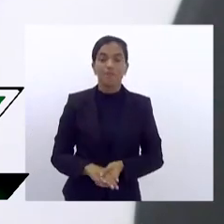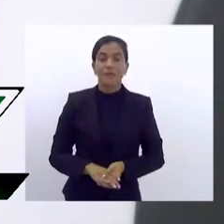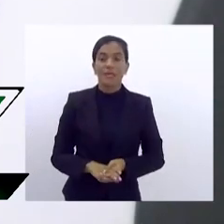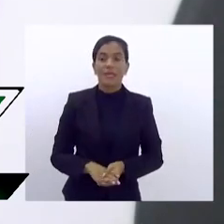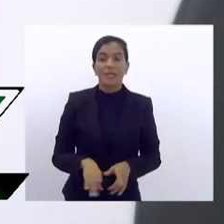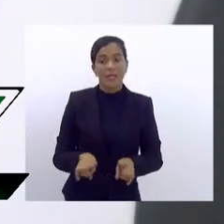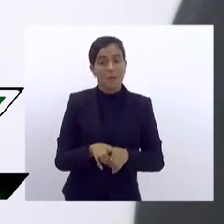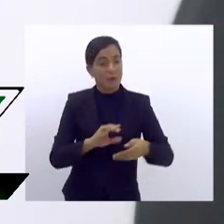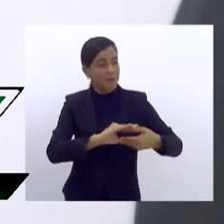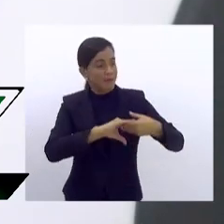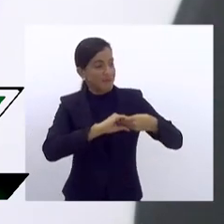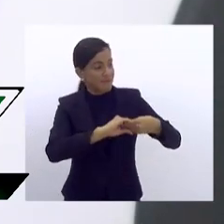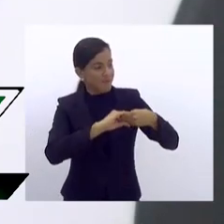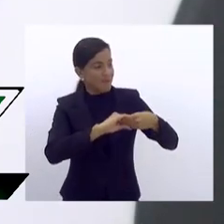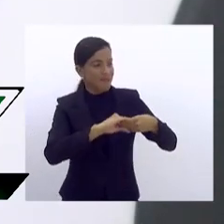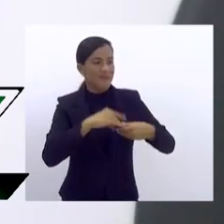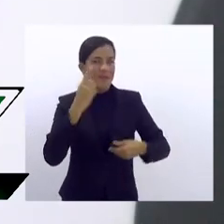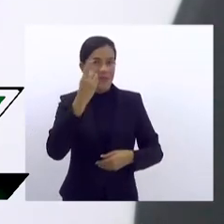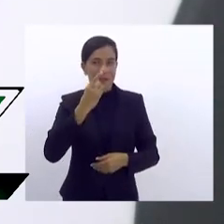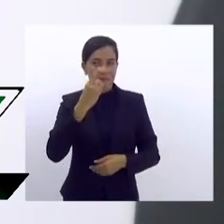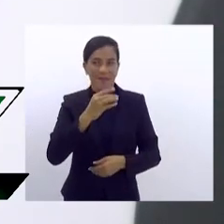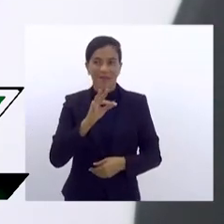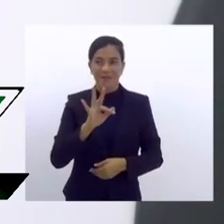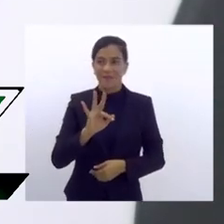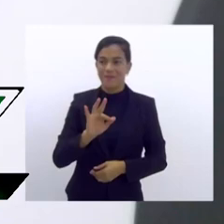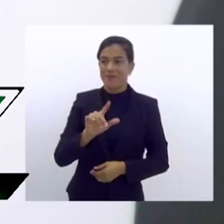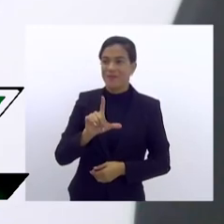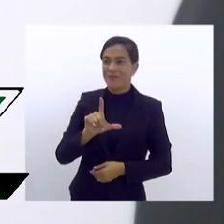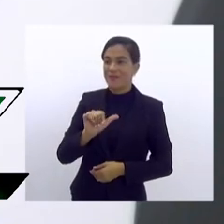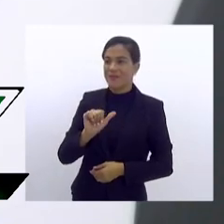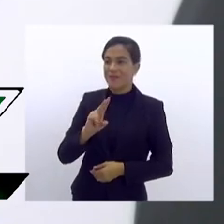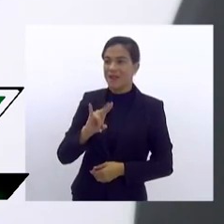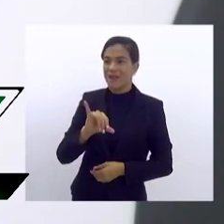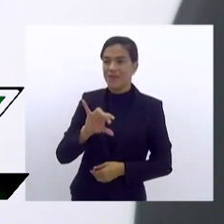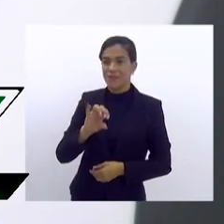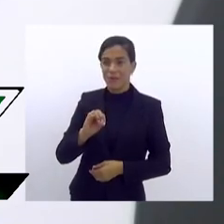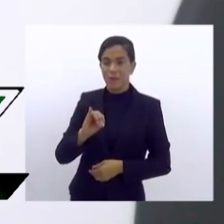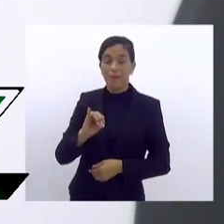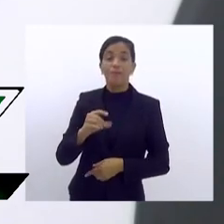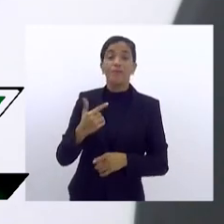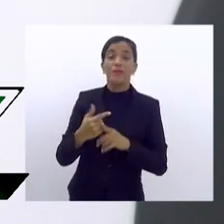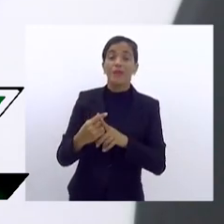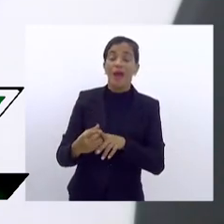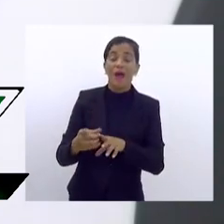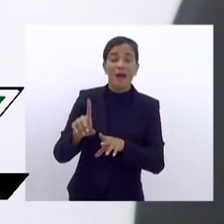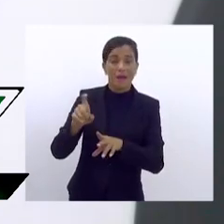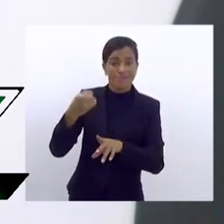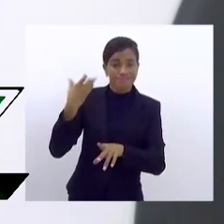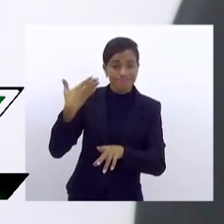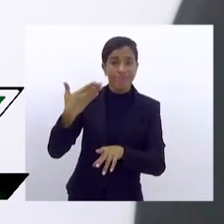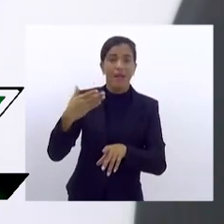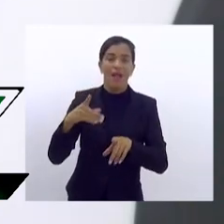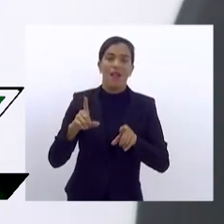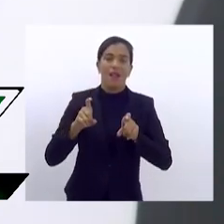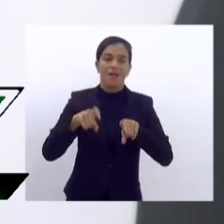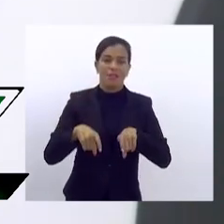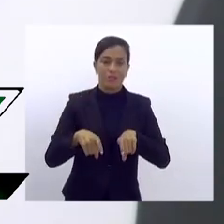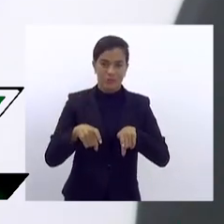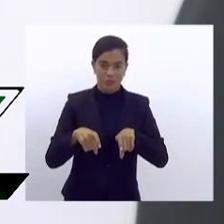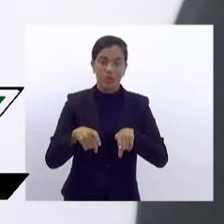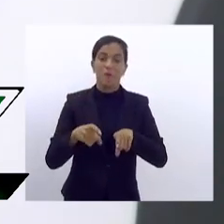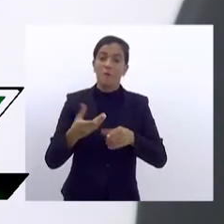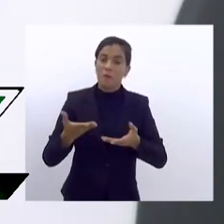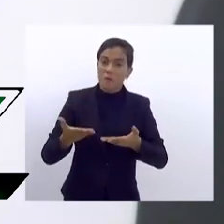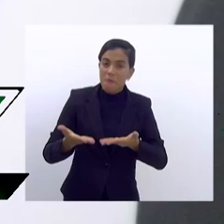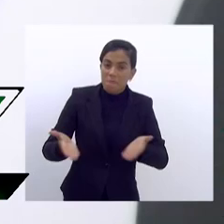nosso deputado Flávio Serafini que levantou aqui rapidamente que na última legislatura presidiu a comissão de educação e promoveu